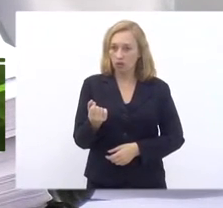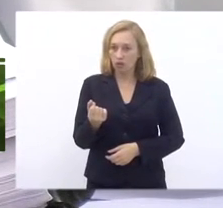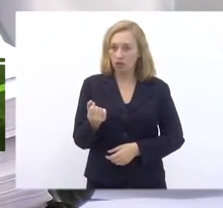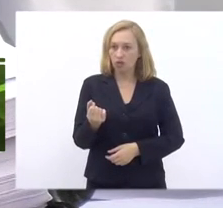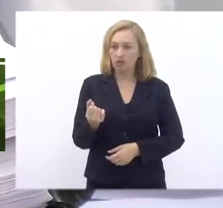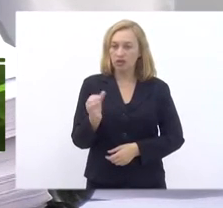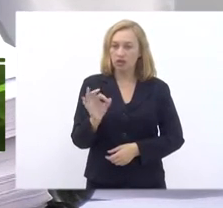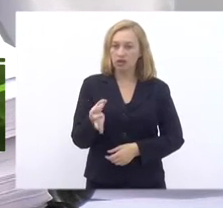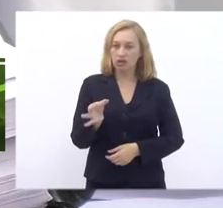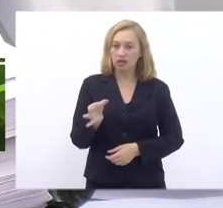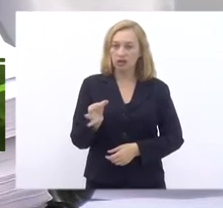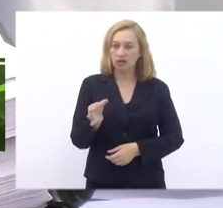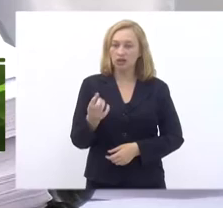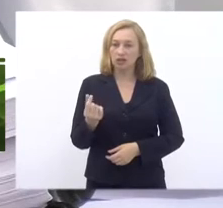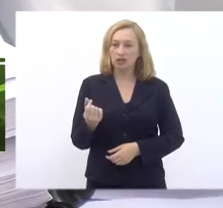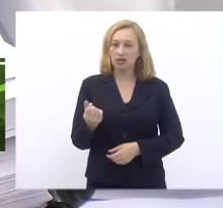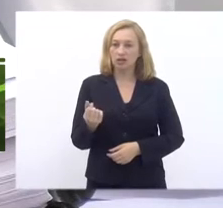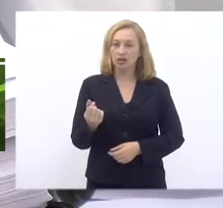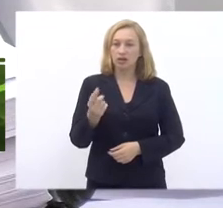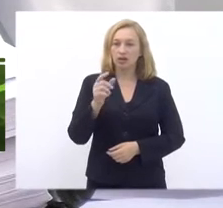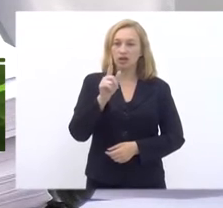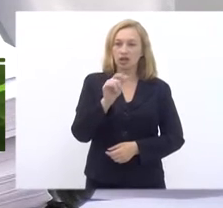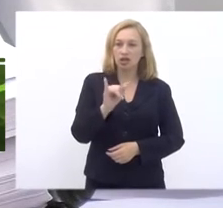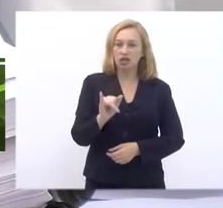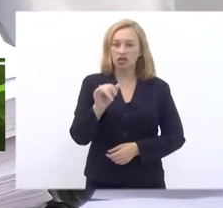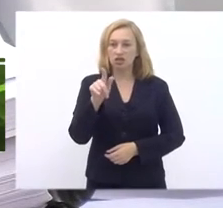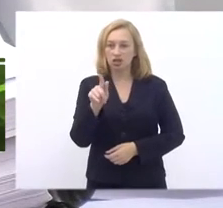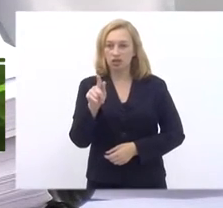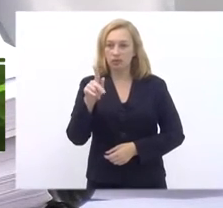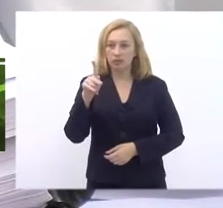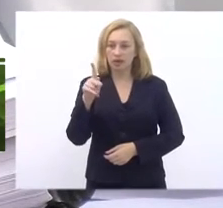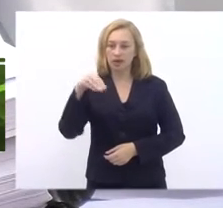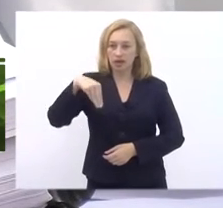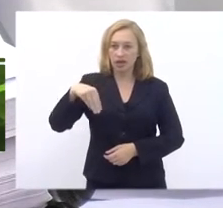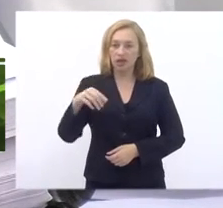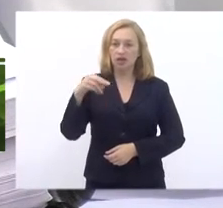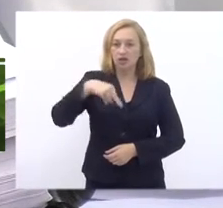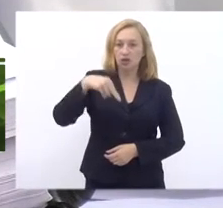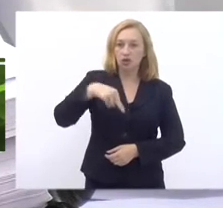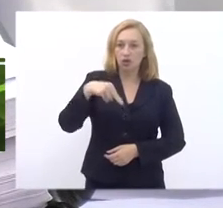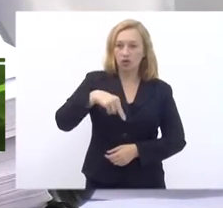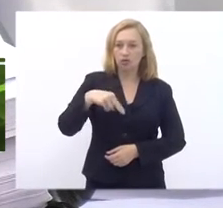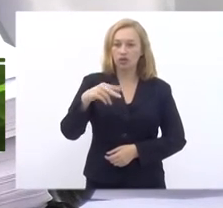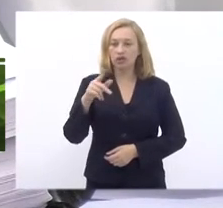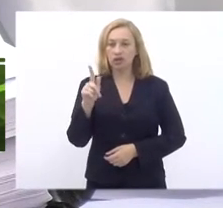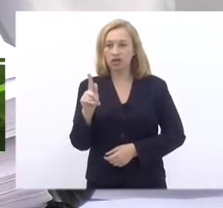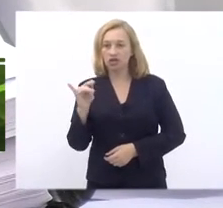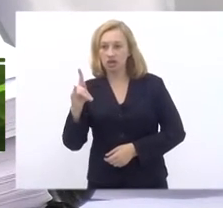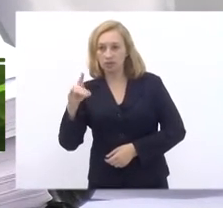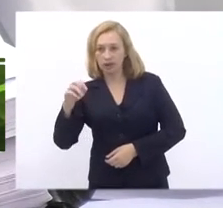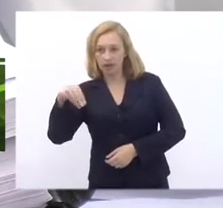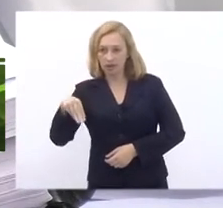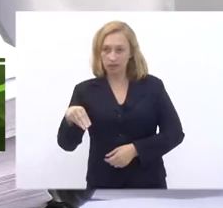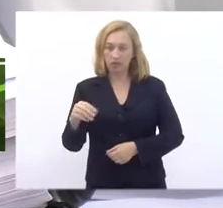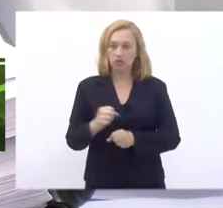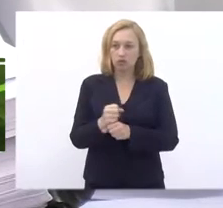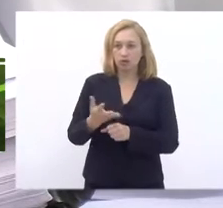unitário, tarifa padrão anterior, IGPM, novembro do ano corrente, IGPM, novembro do ano